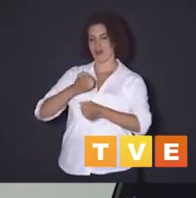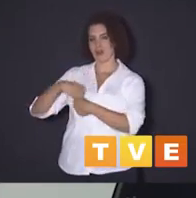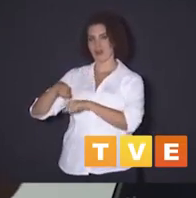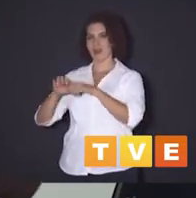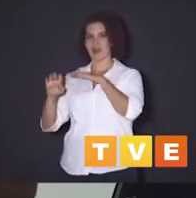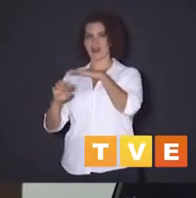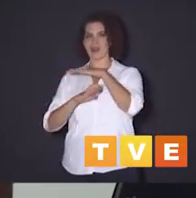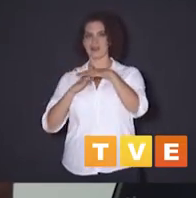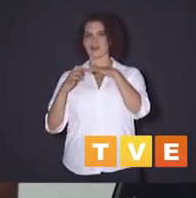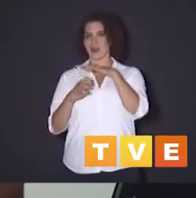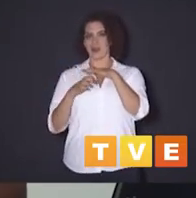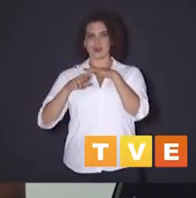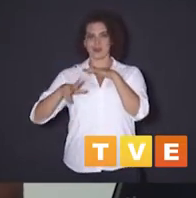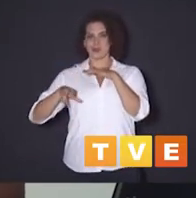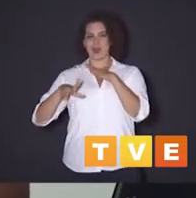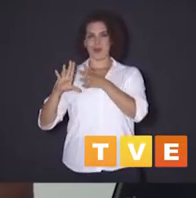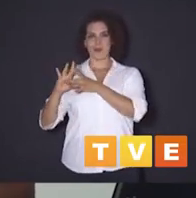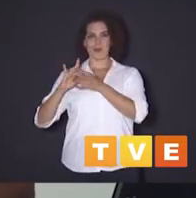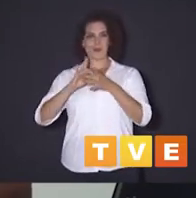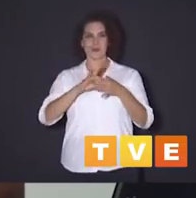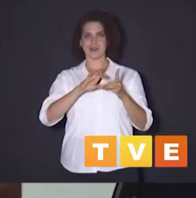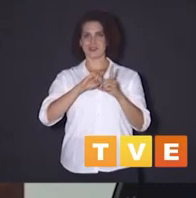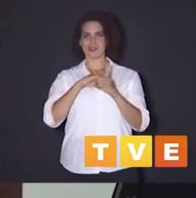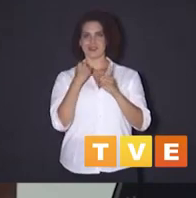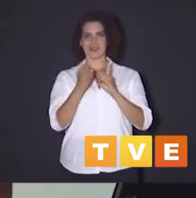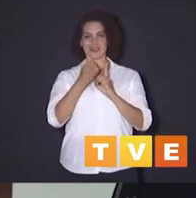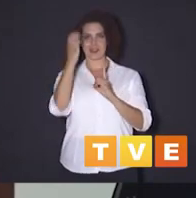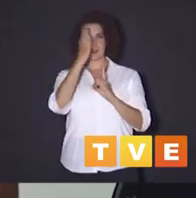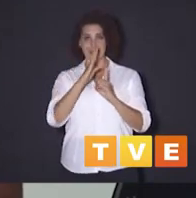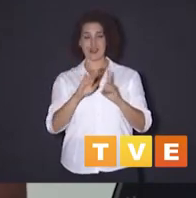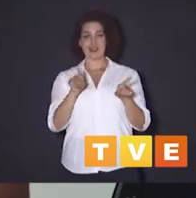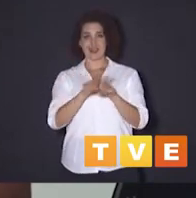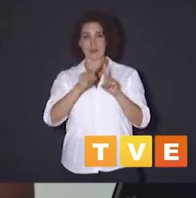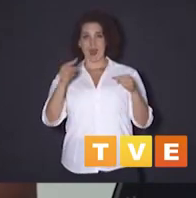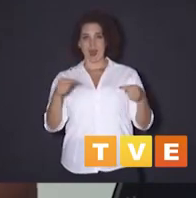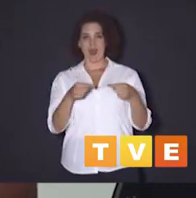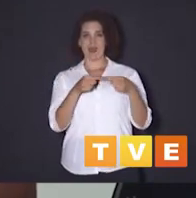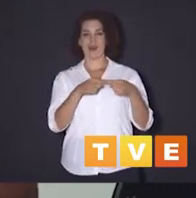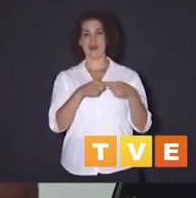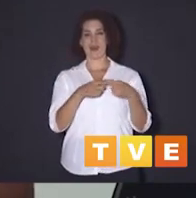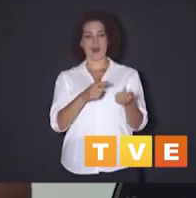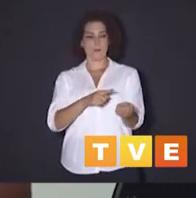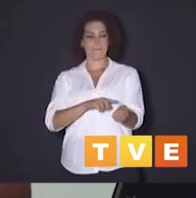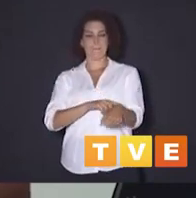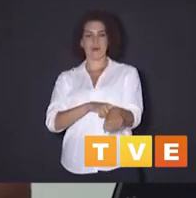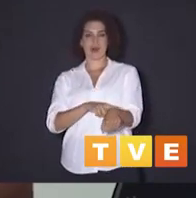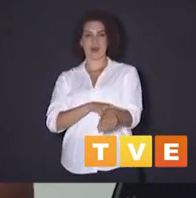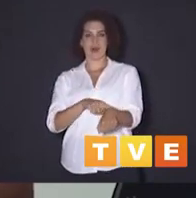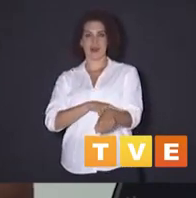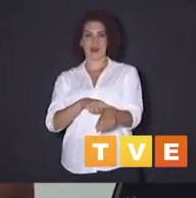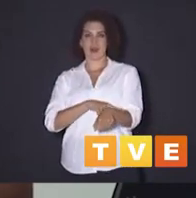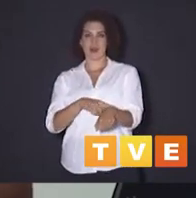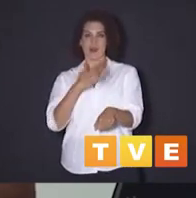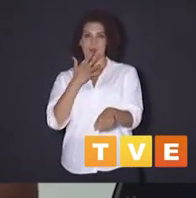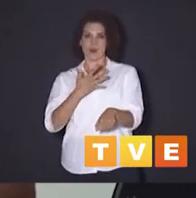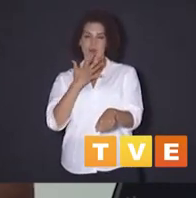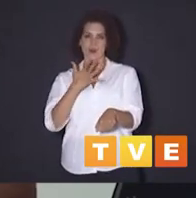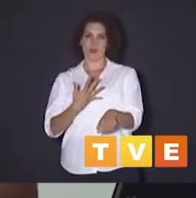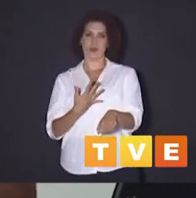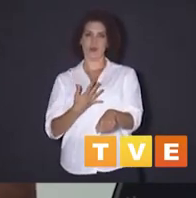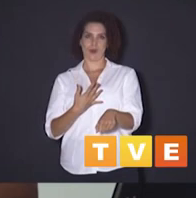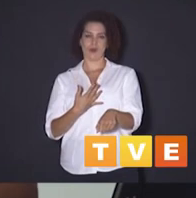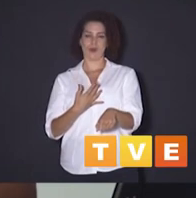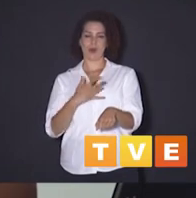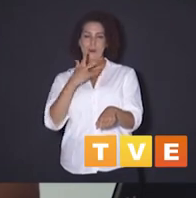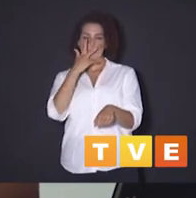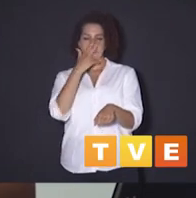nesse contexto da sociedade brasileira atrelada à cor da sua pele ou seja são camadas de invisível invisibilização